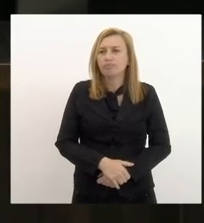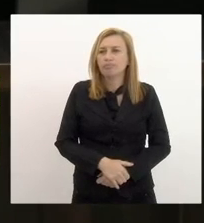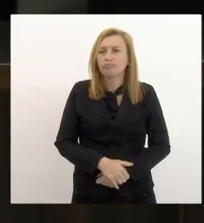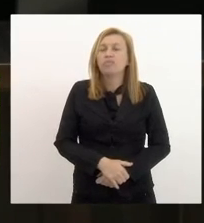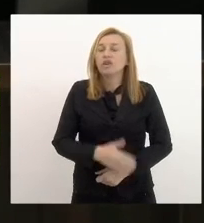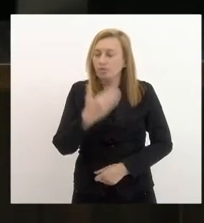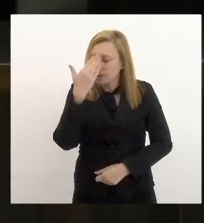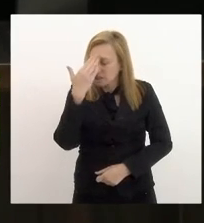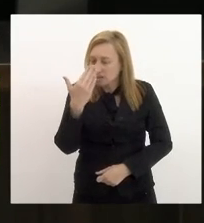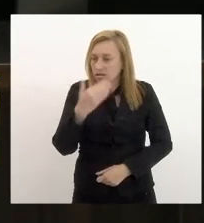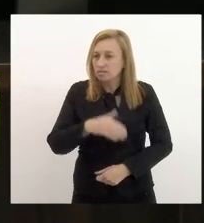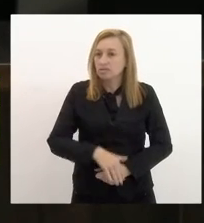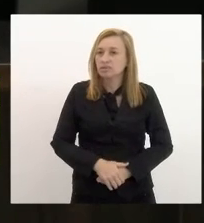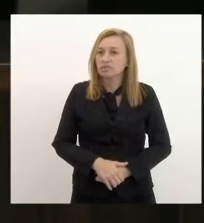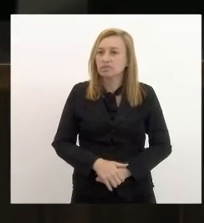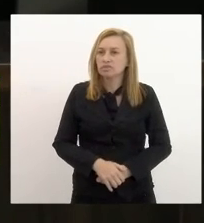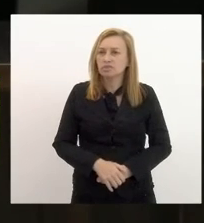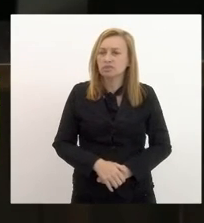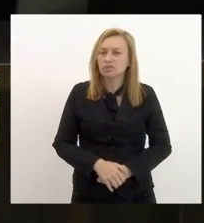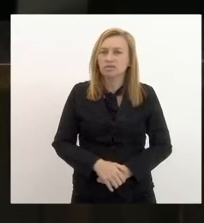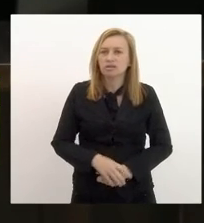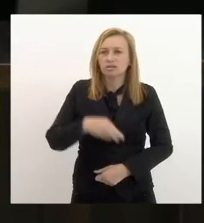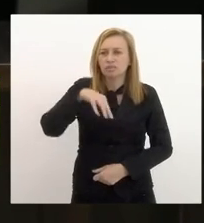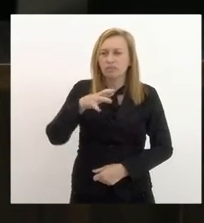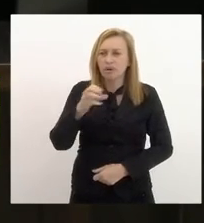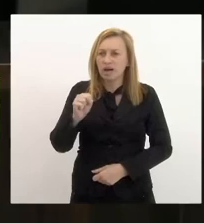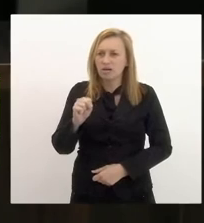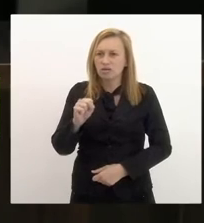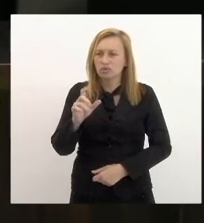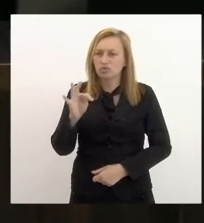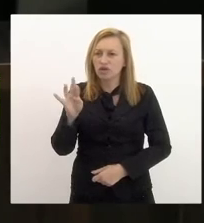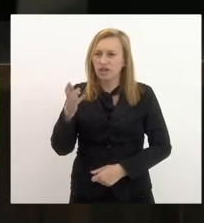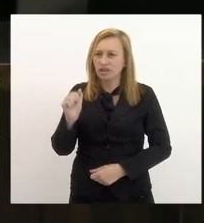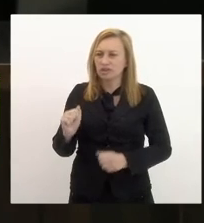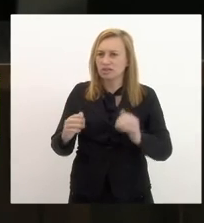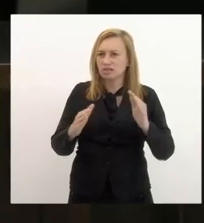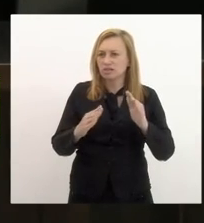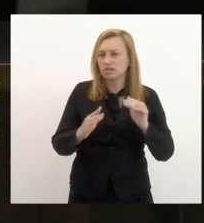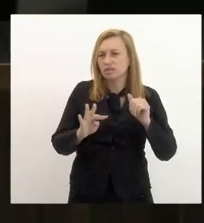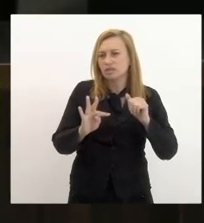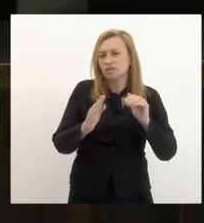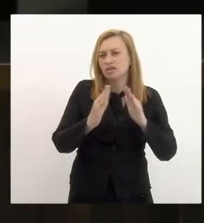é muito obrigado Marcos Freitas Faetec por favor